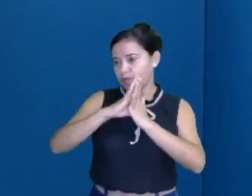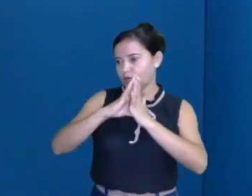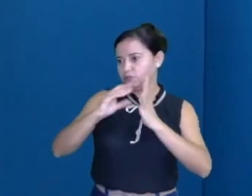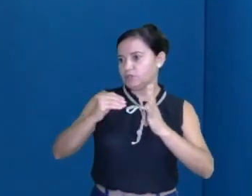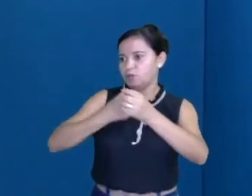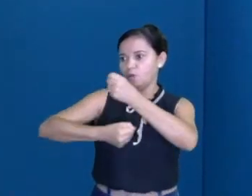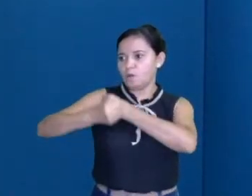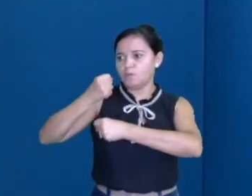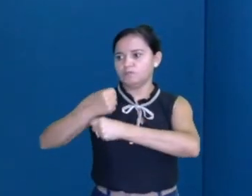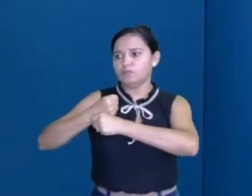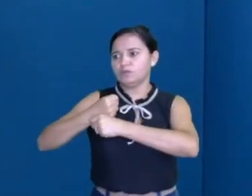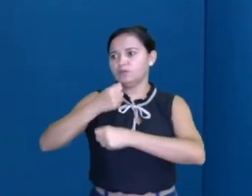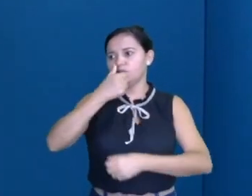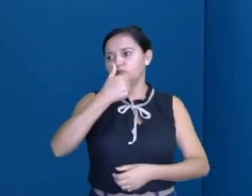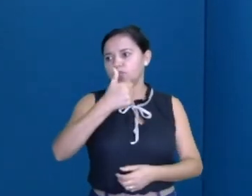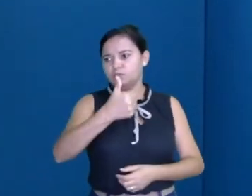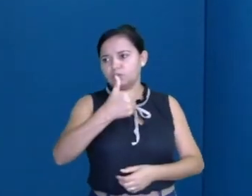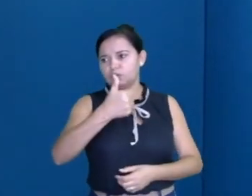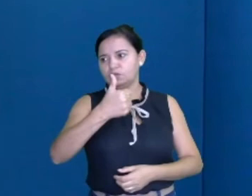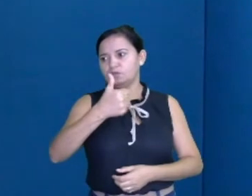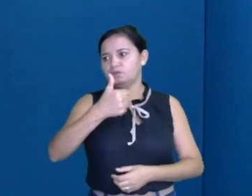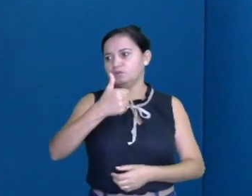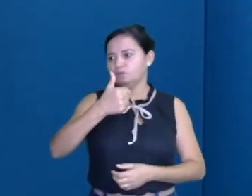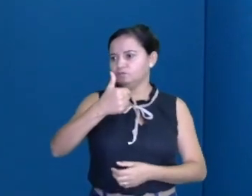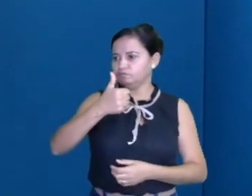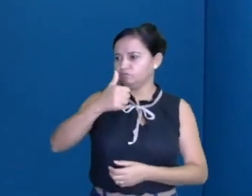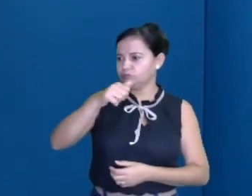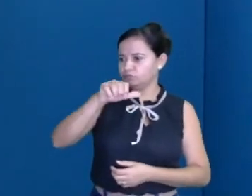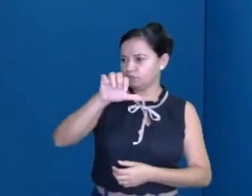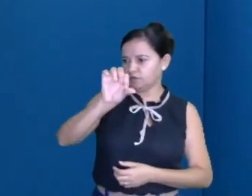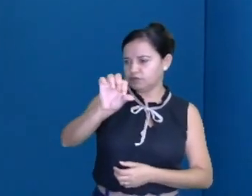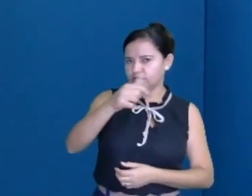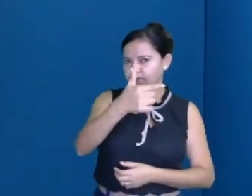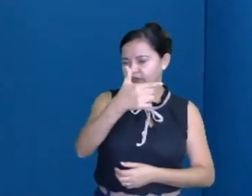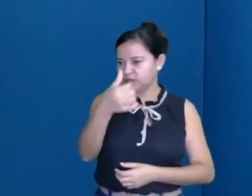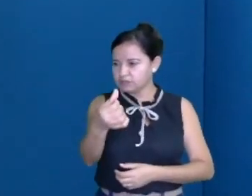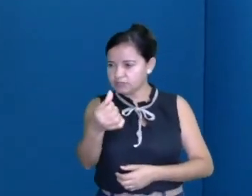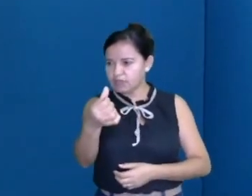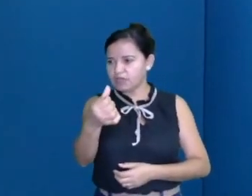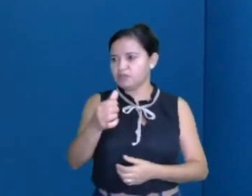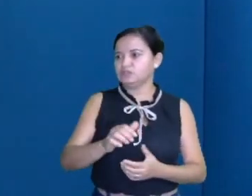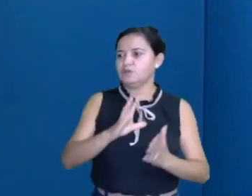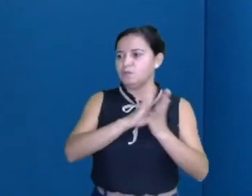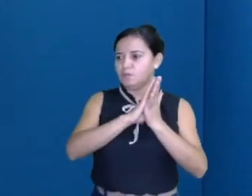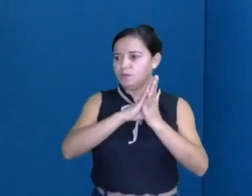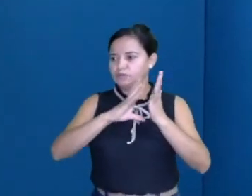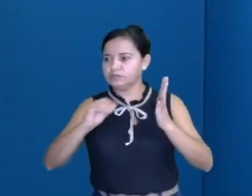1926, tem um modelo mais recente, que é o modelo quântico, né? Que aí tem como grandes